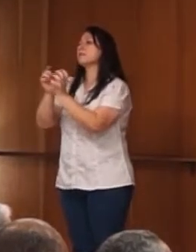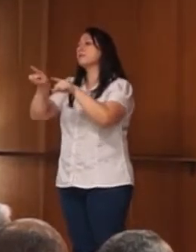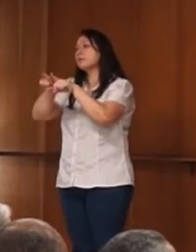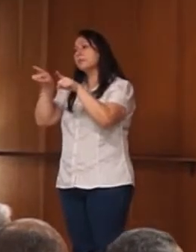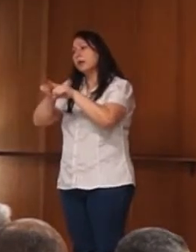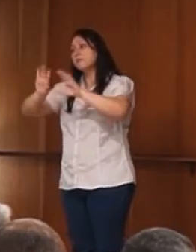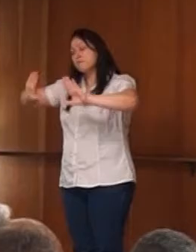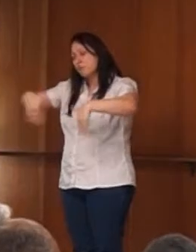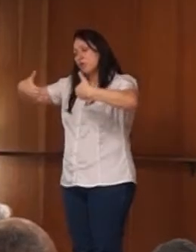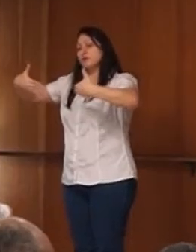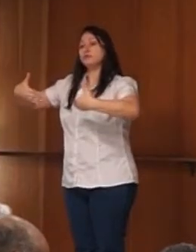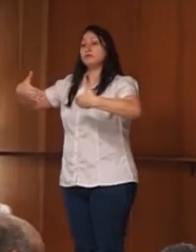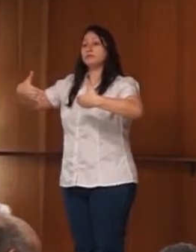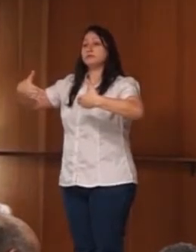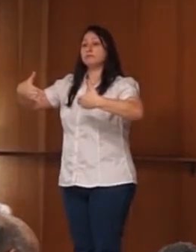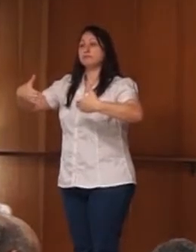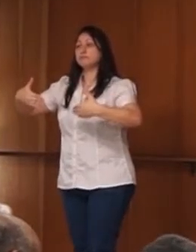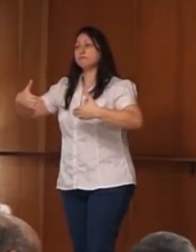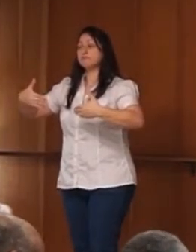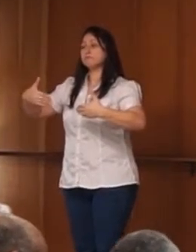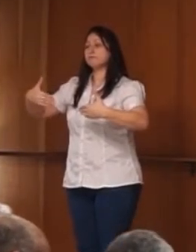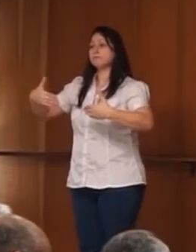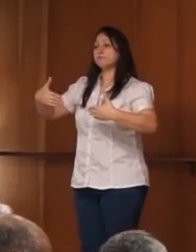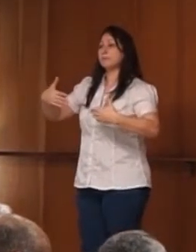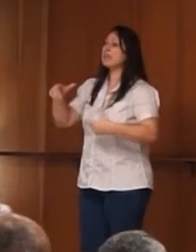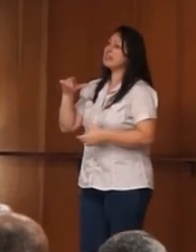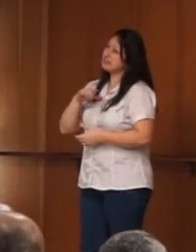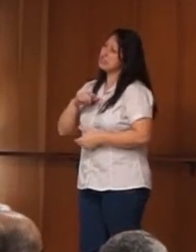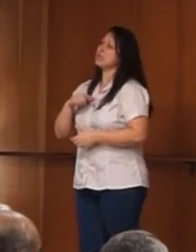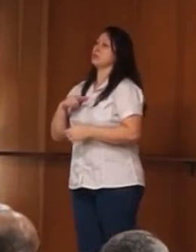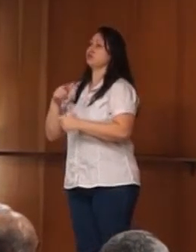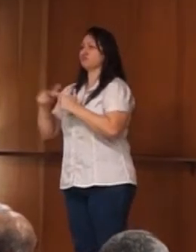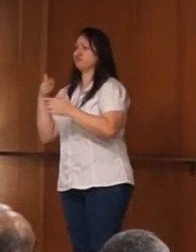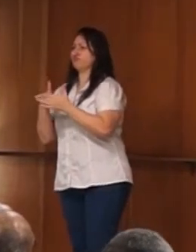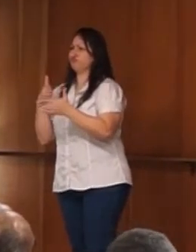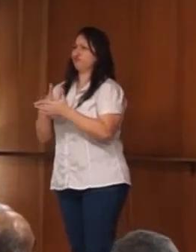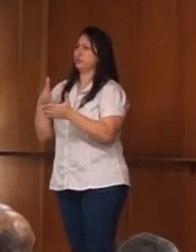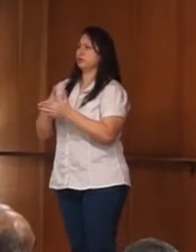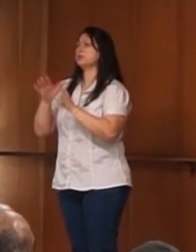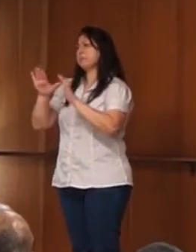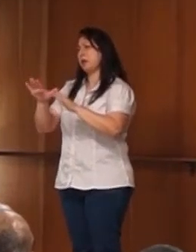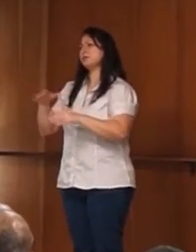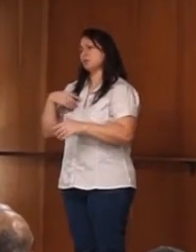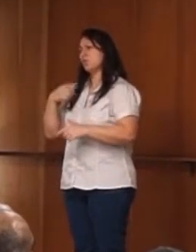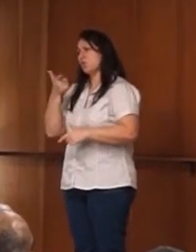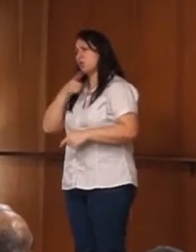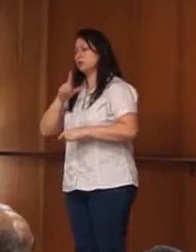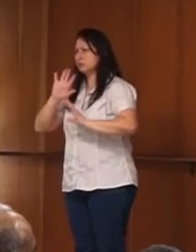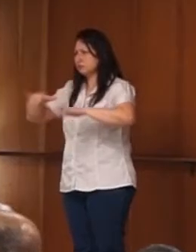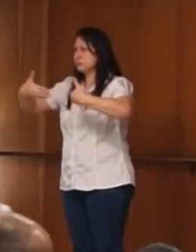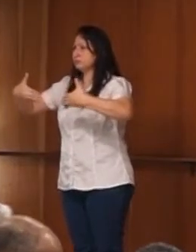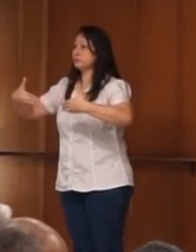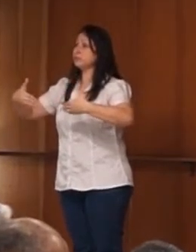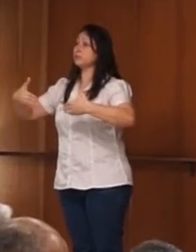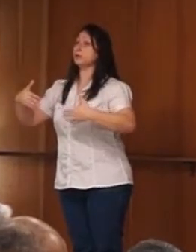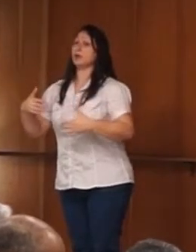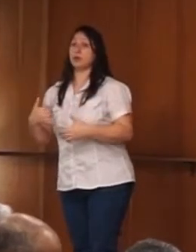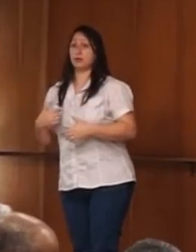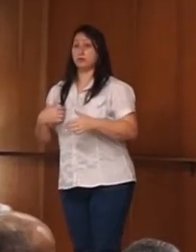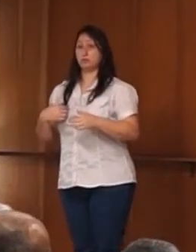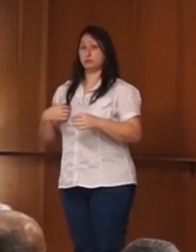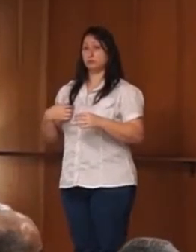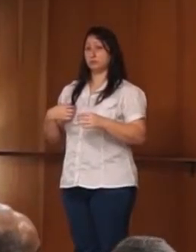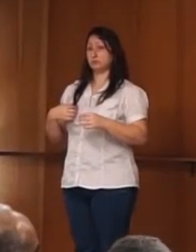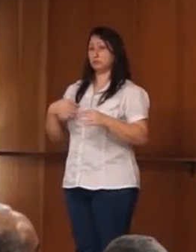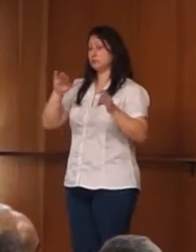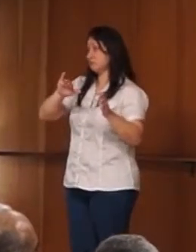motivados, mesmo diante das dificuldades que atravessamos. Estamos agora, fazendo um parênteses, vamos entregar dois prédios